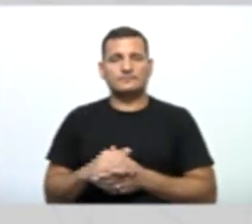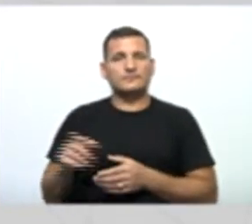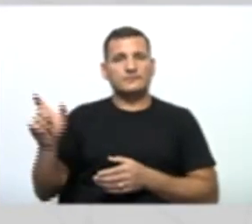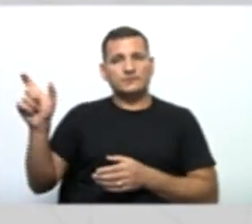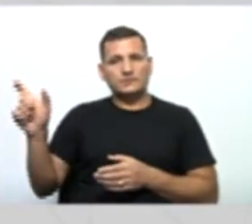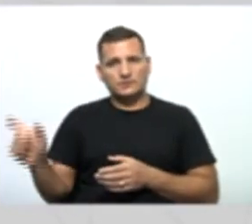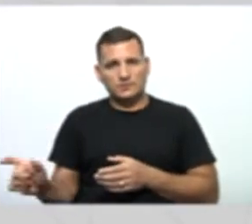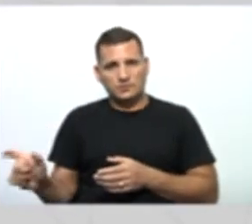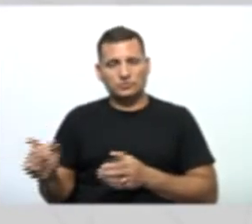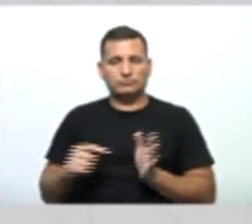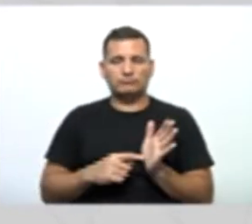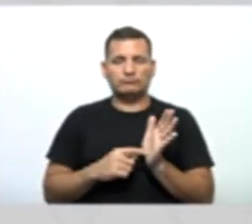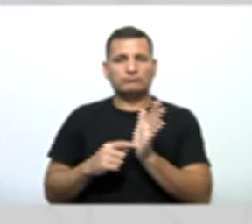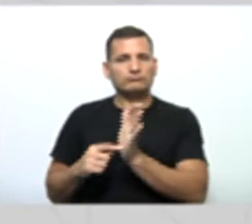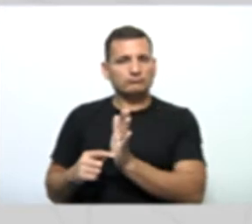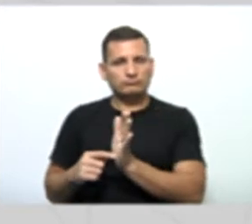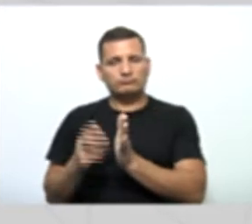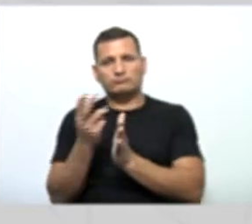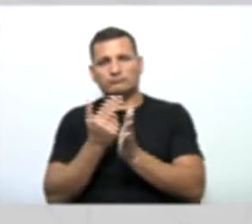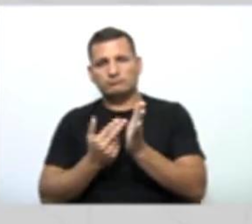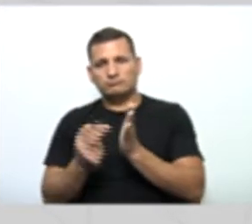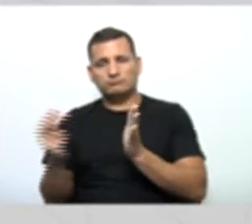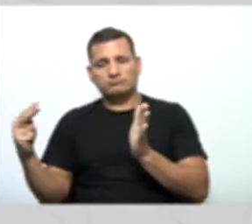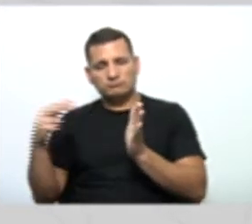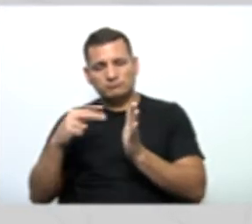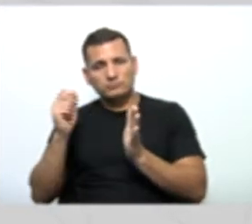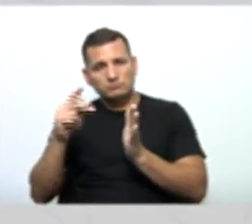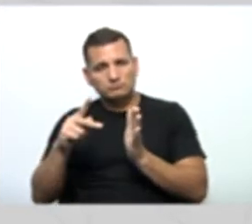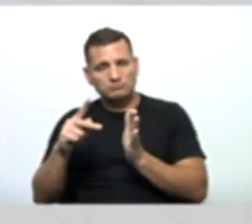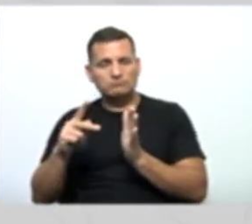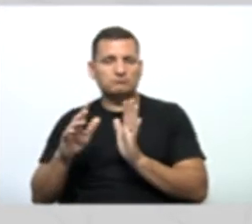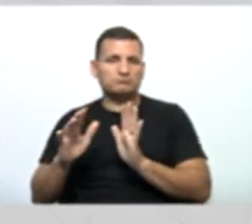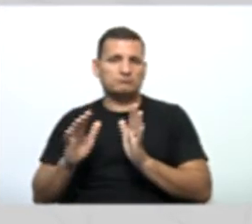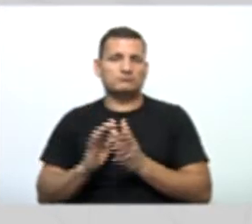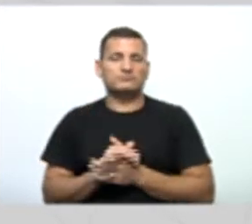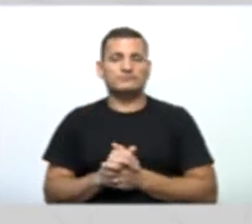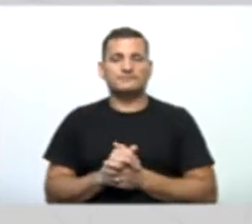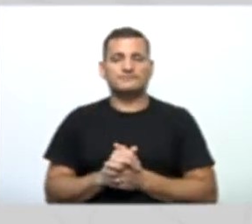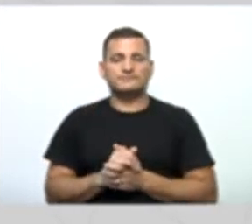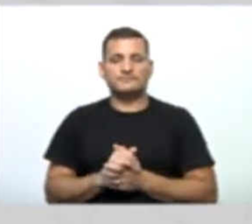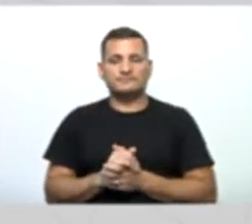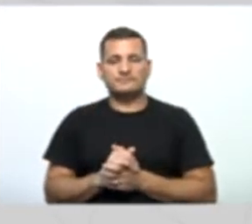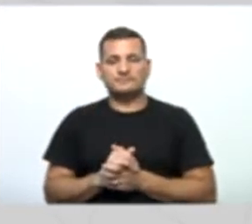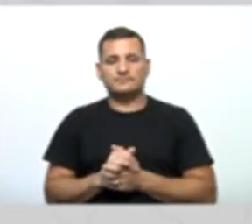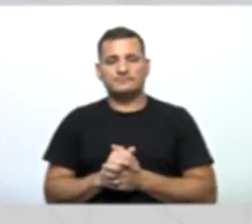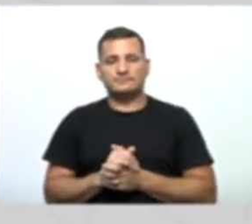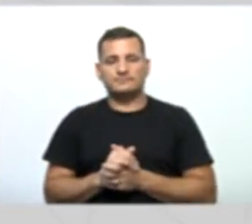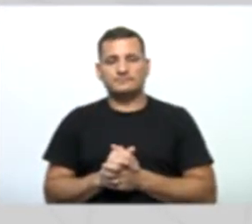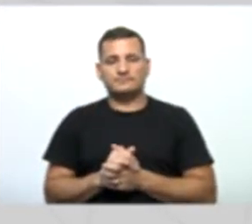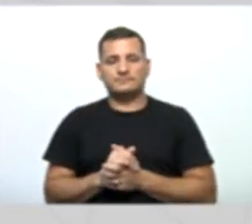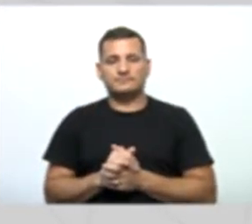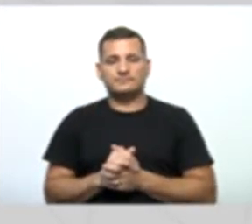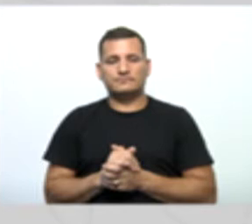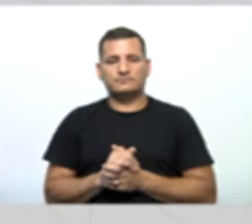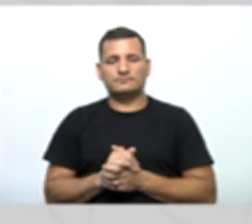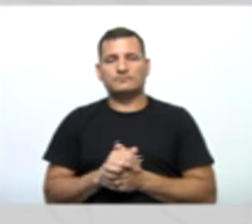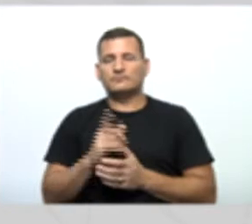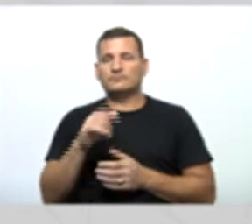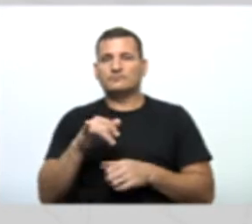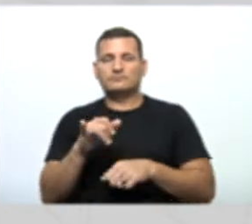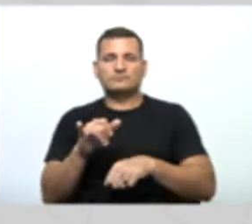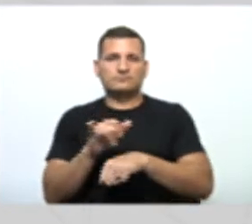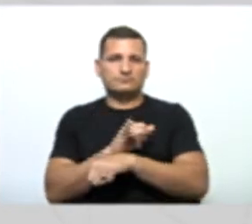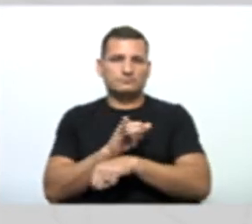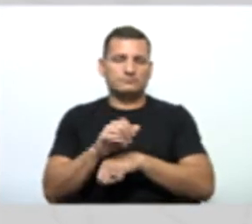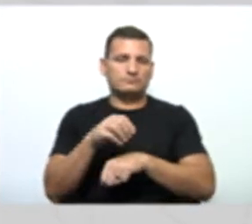né? Se estiver ok, sai do ciclo, se não, volta para o passo 1. Essa daí é uma estratégia,